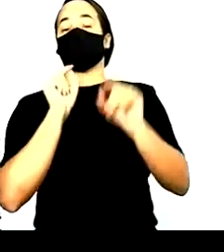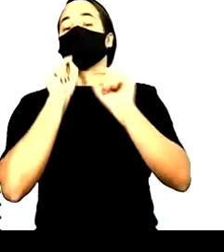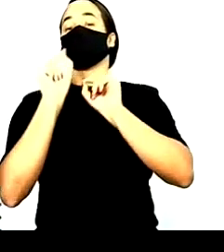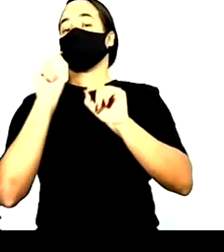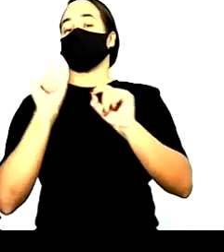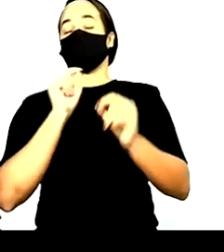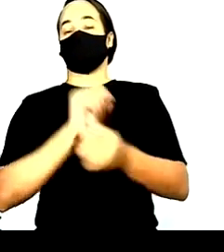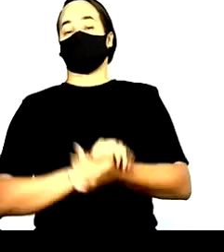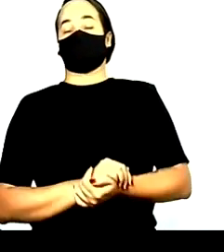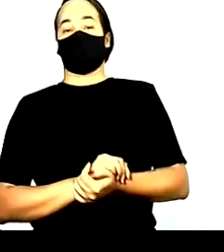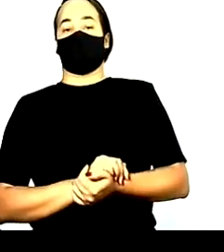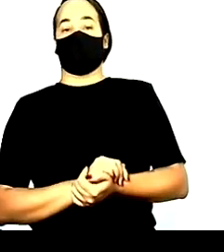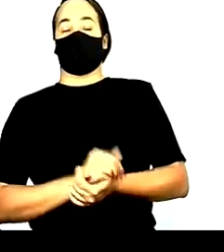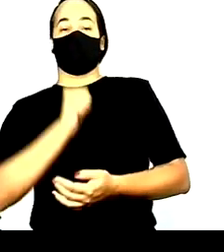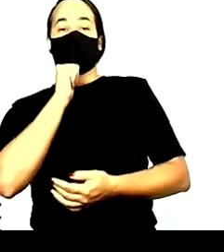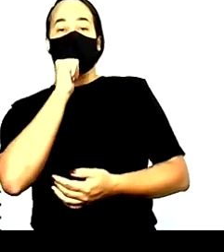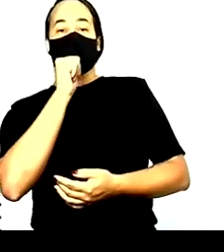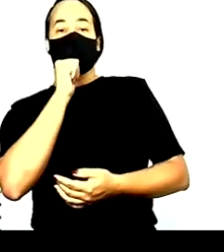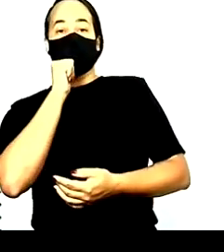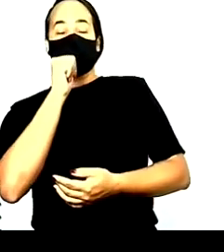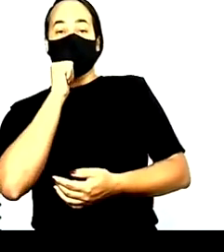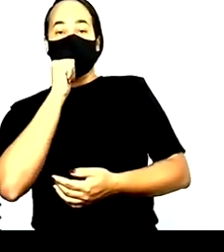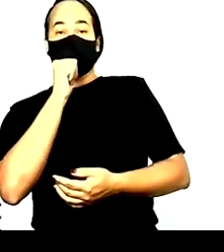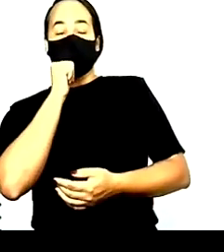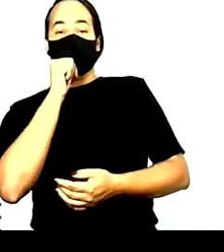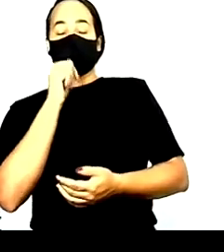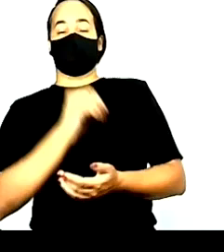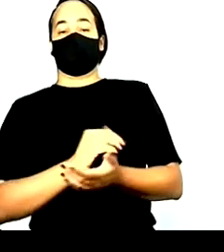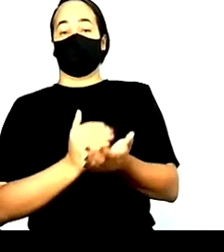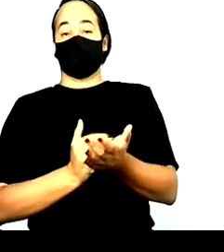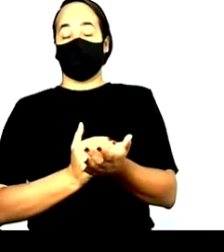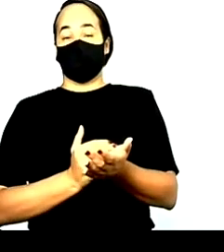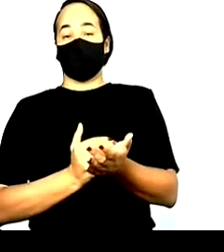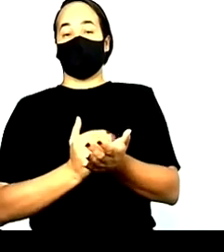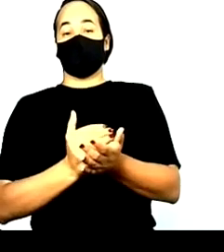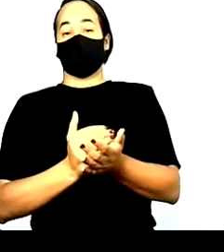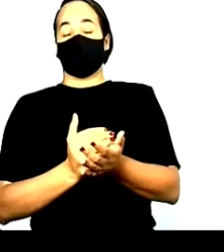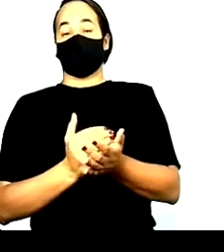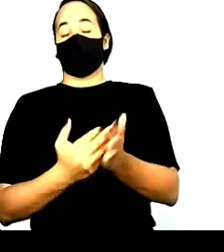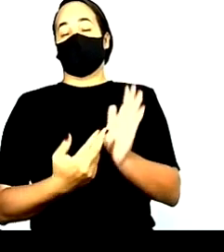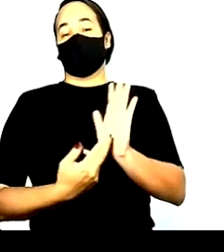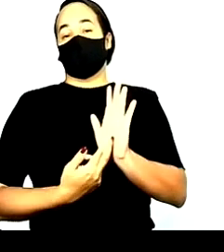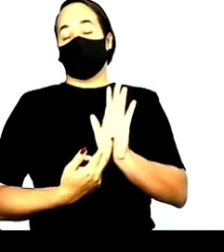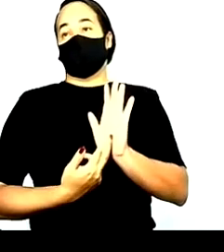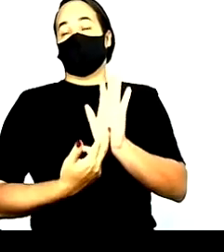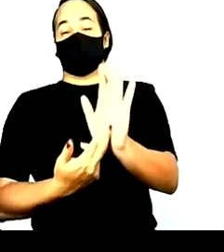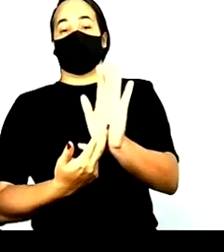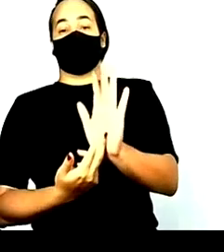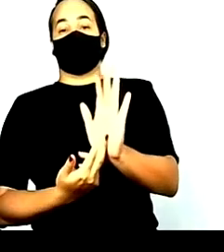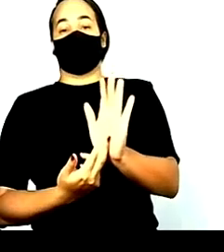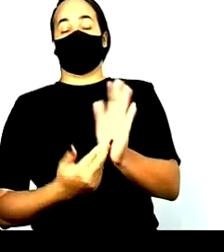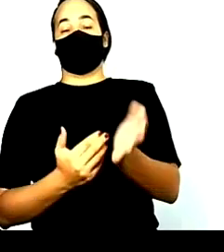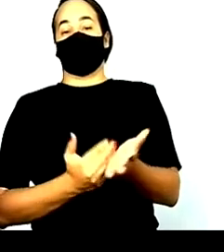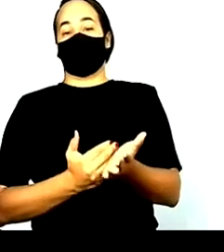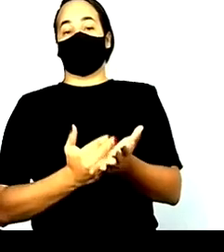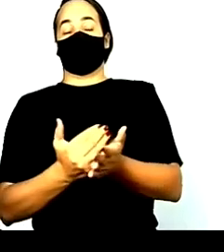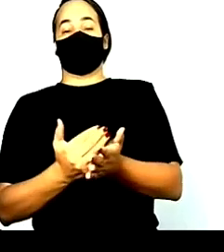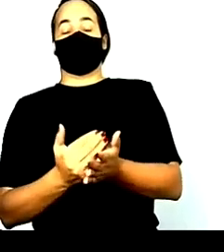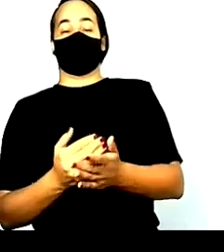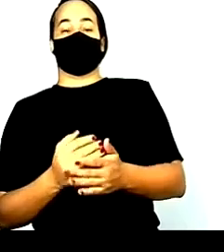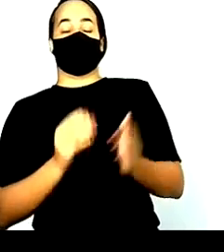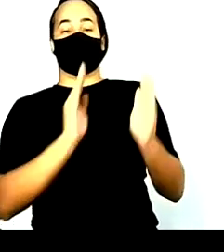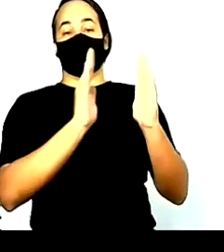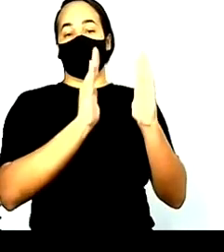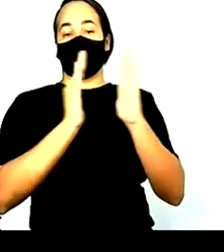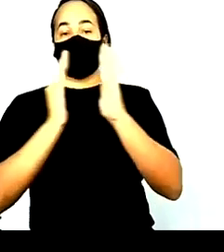assunto. A menstruação ela representa o início da vida fértil de uma mulher, isto é, o período em que ela vai